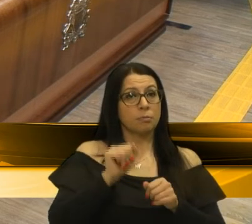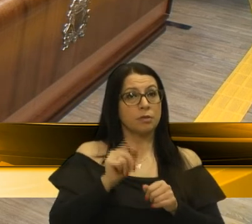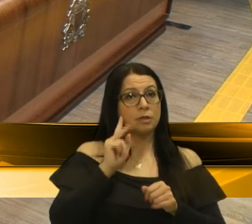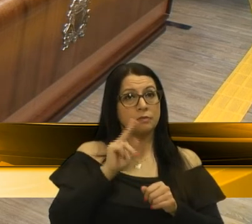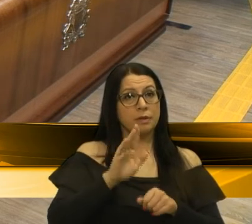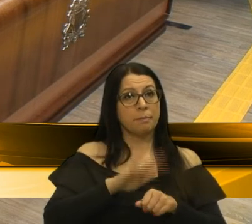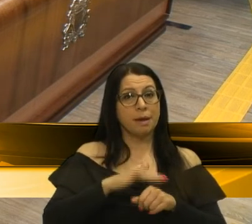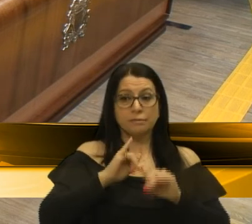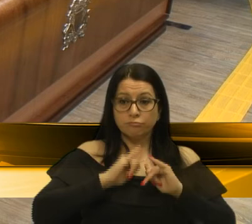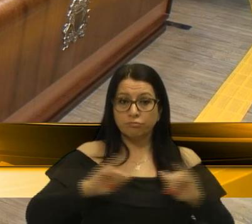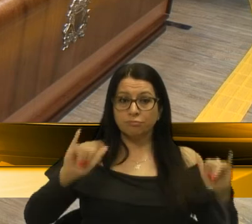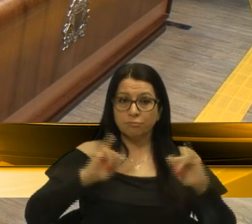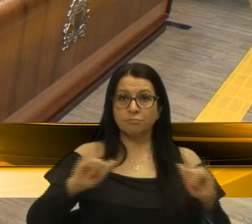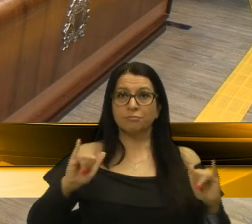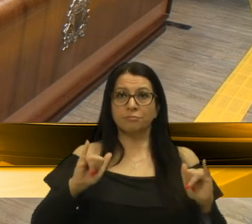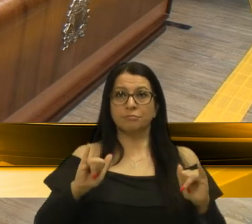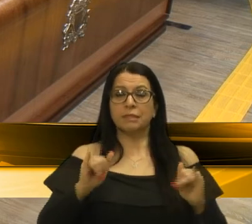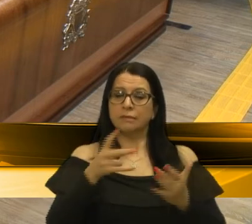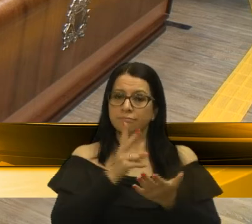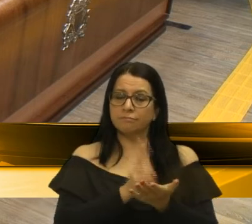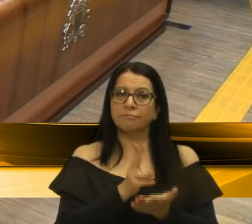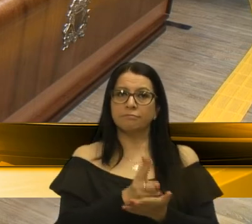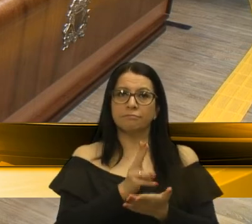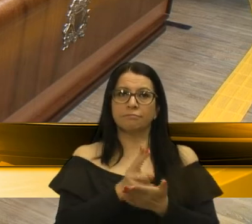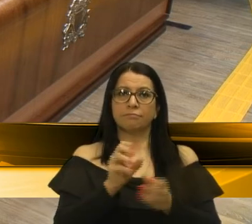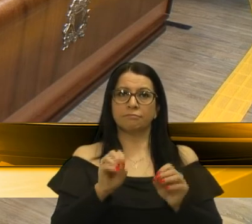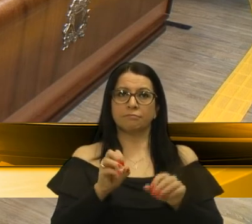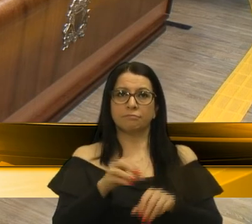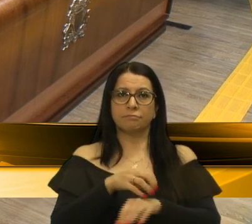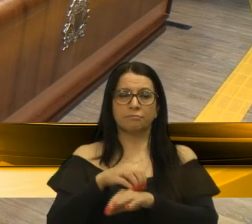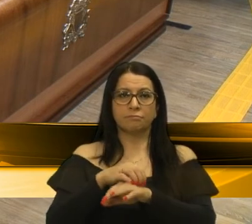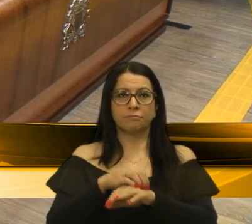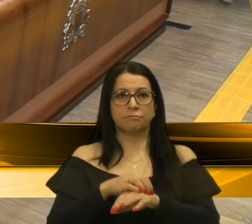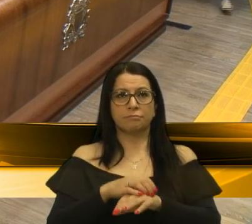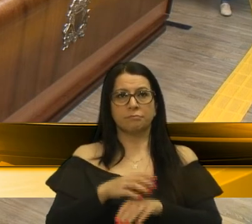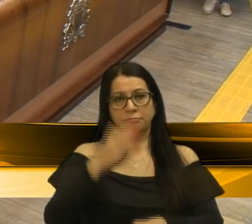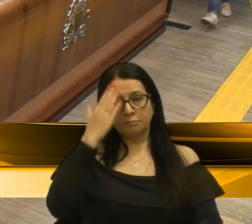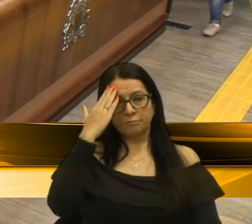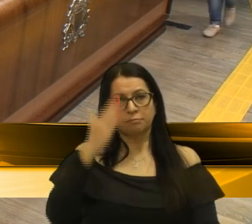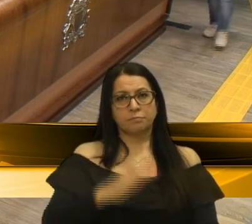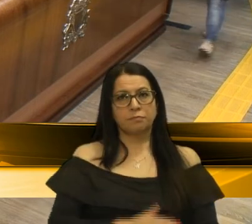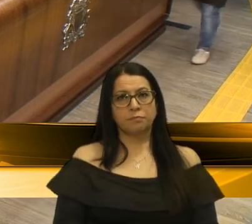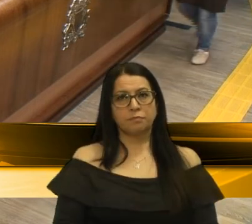mais campanhas permanentes para a educação no trânsito. Era isso, muito obrigada.